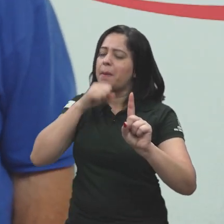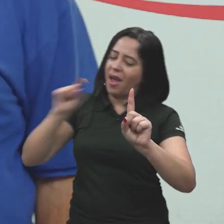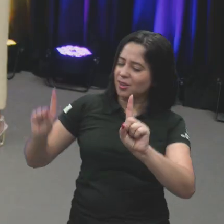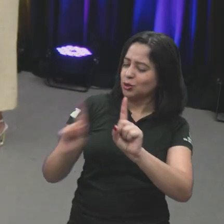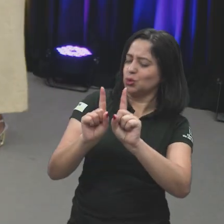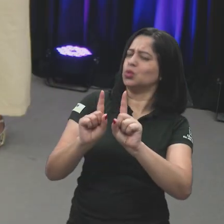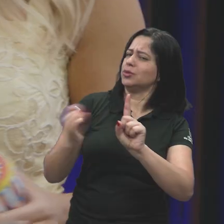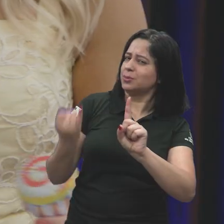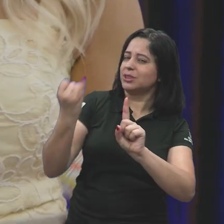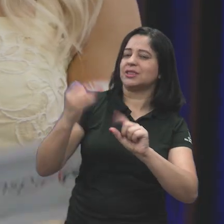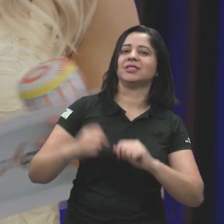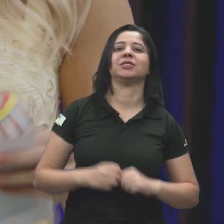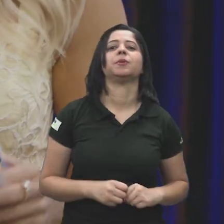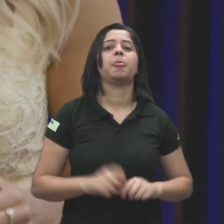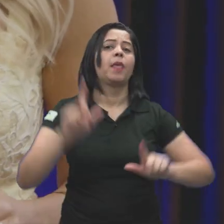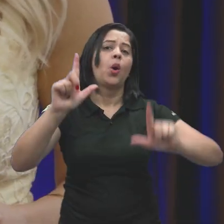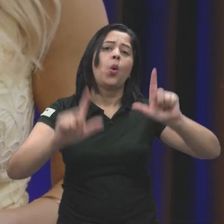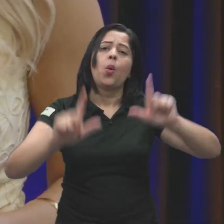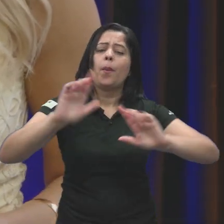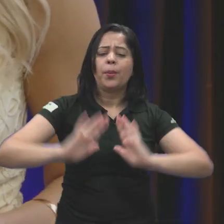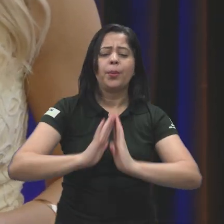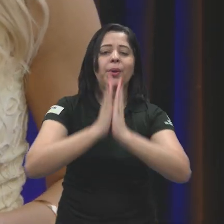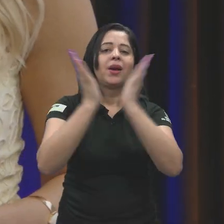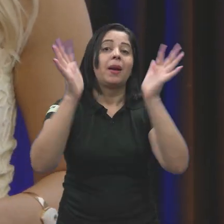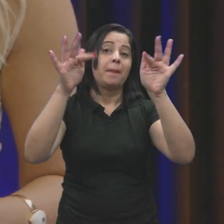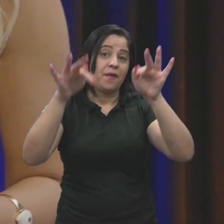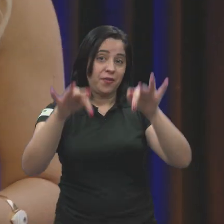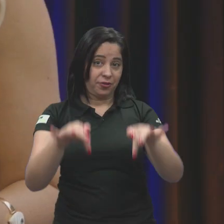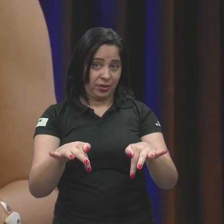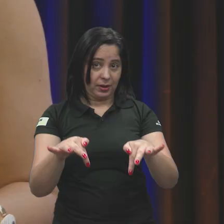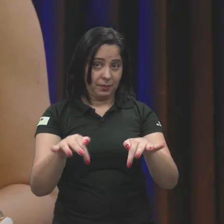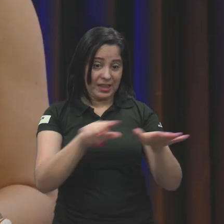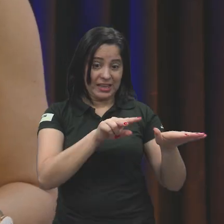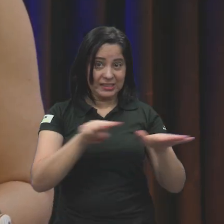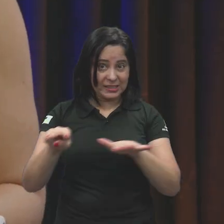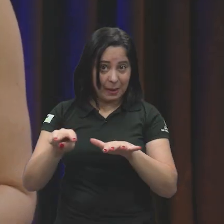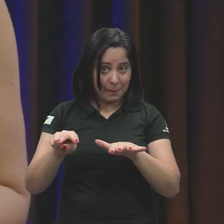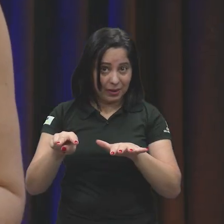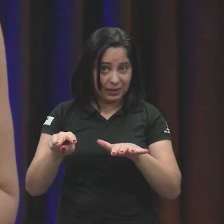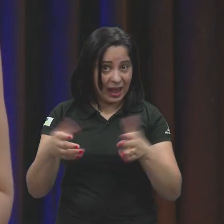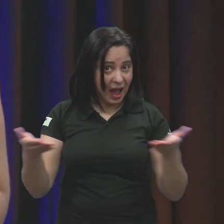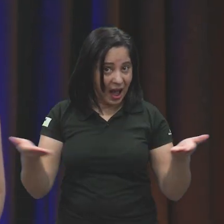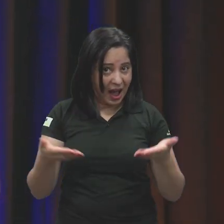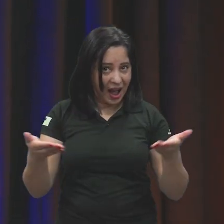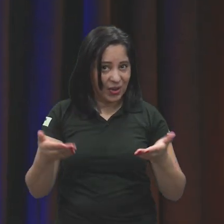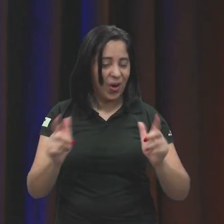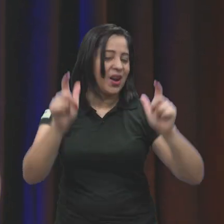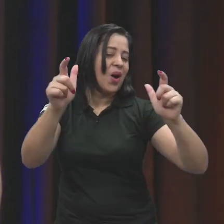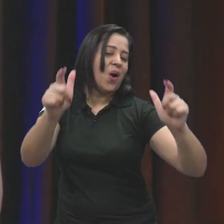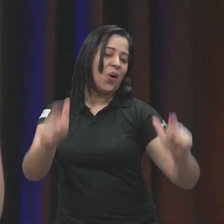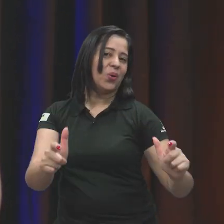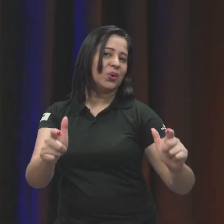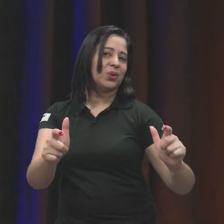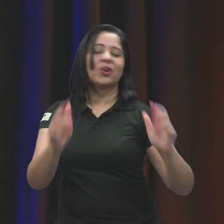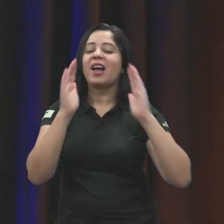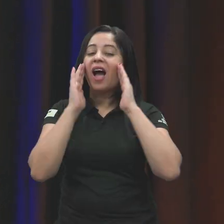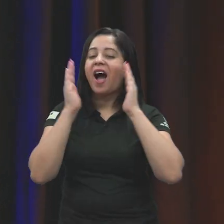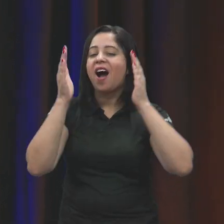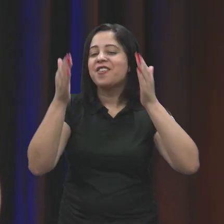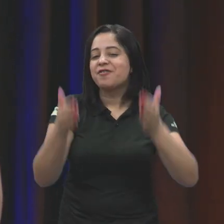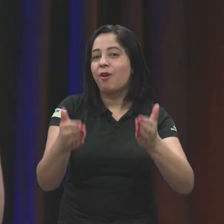oportunidade. Assim encerramos mais um programa que nessa semana se transformou em um espaço dedicado a